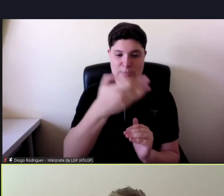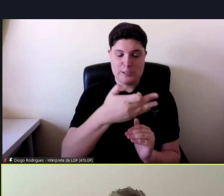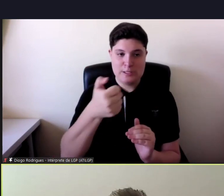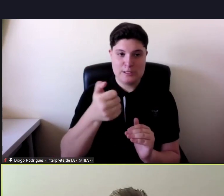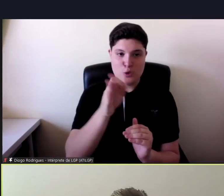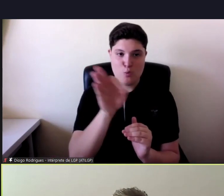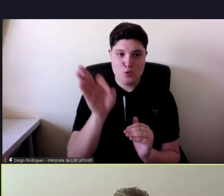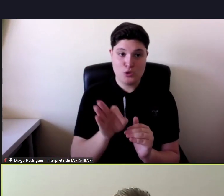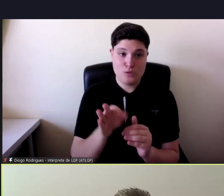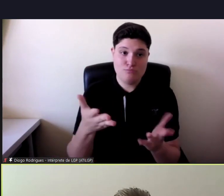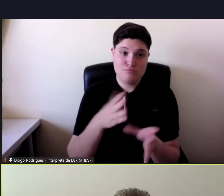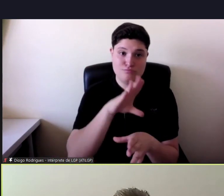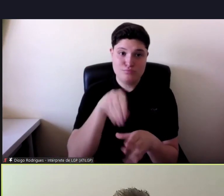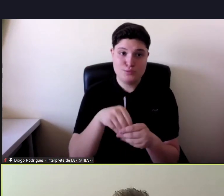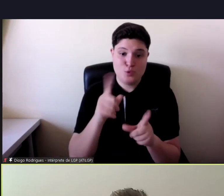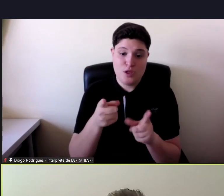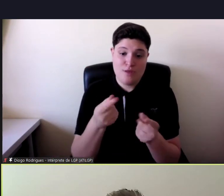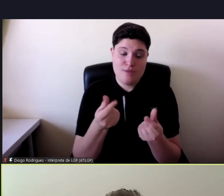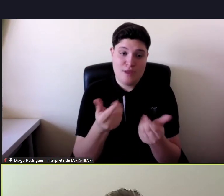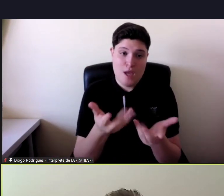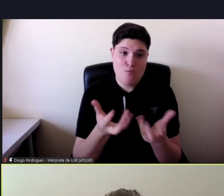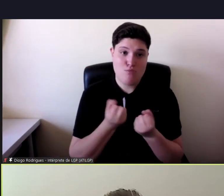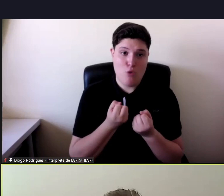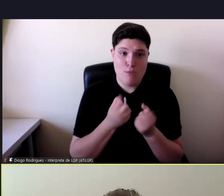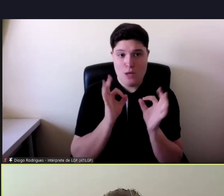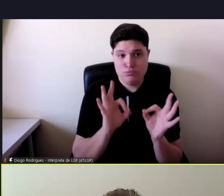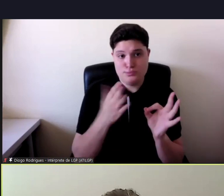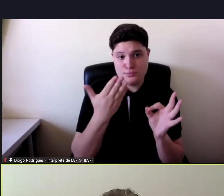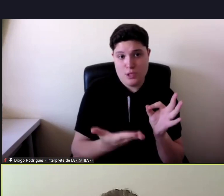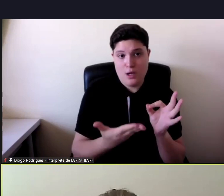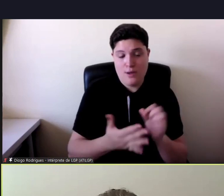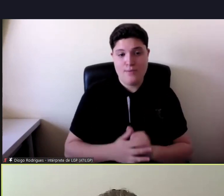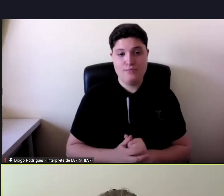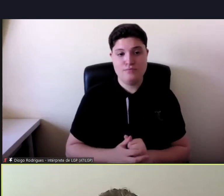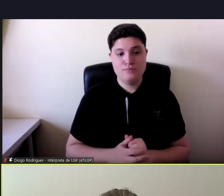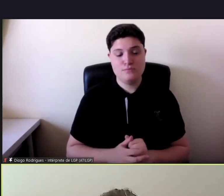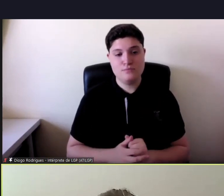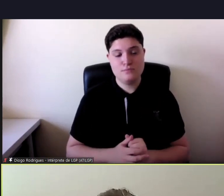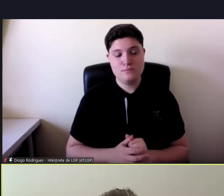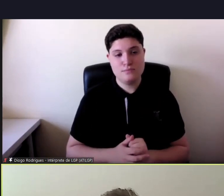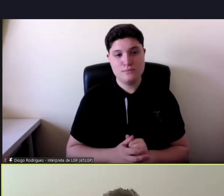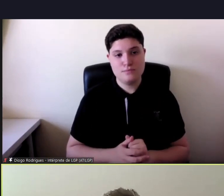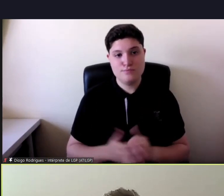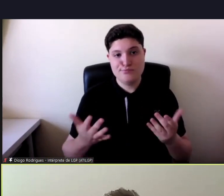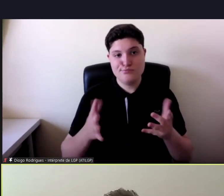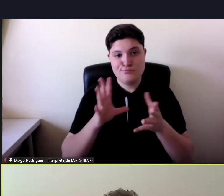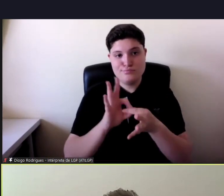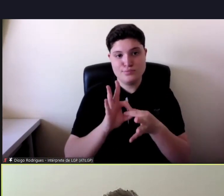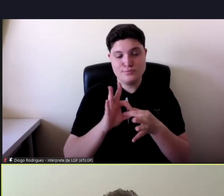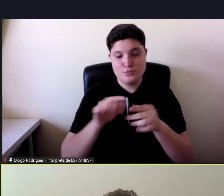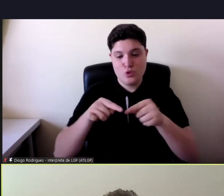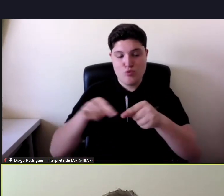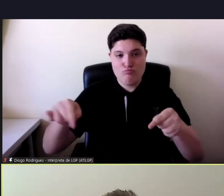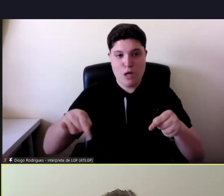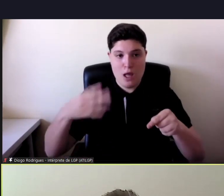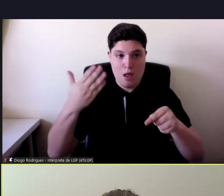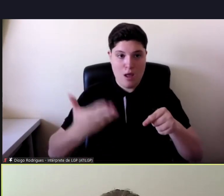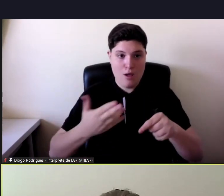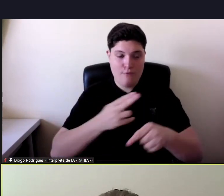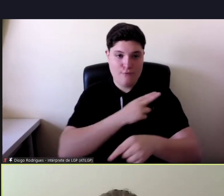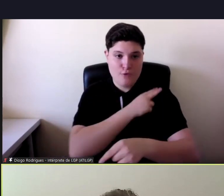o porquê disto. Quer dizer, eu gosto muito de mostrar este quadro para as pessoas perceberem o que é que aconteceu, o que é que foi isso do clima estável, que é uma coisa que